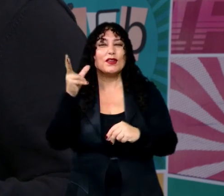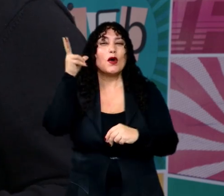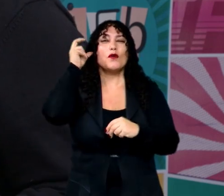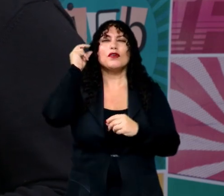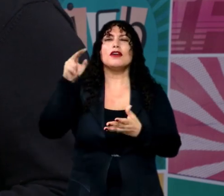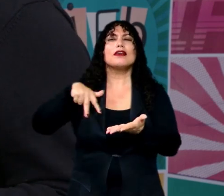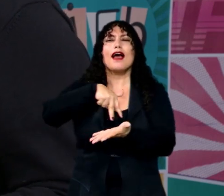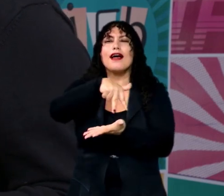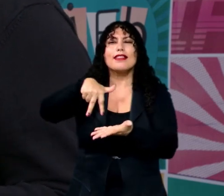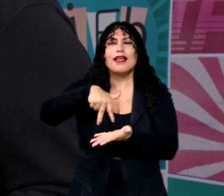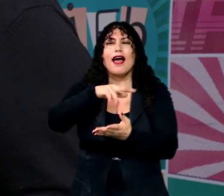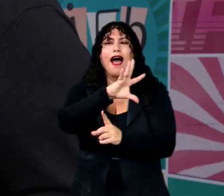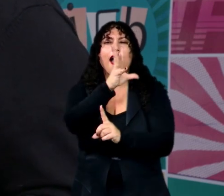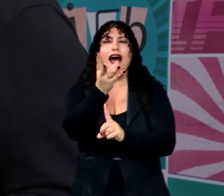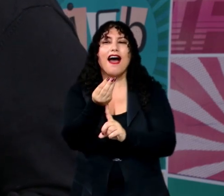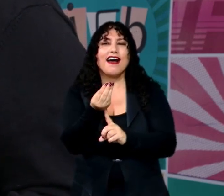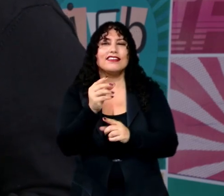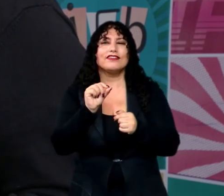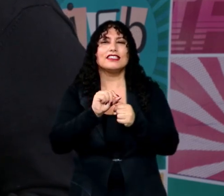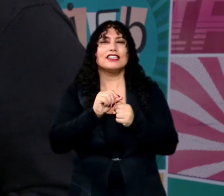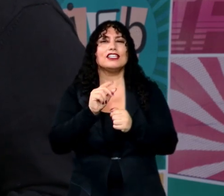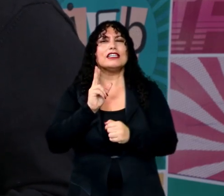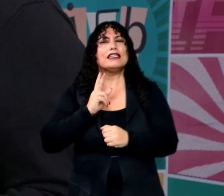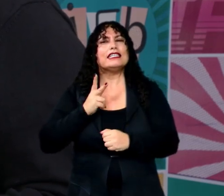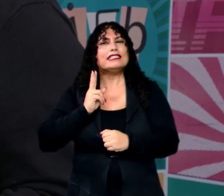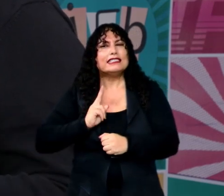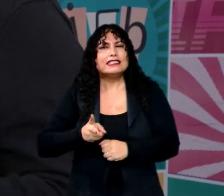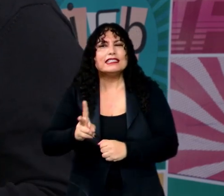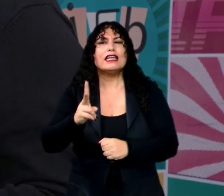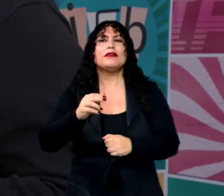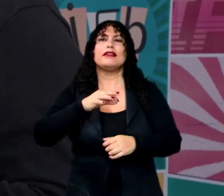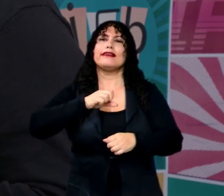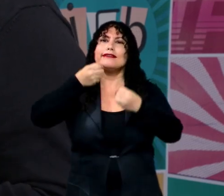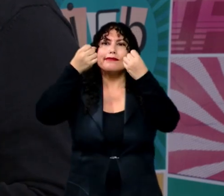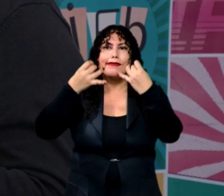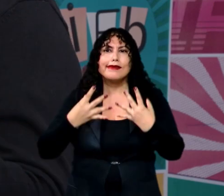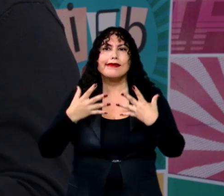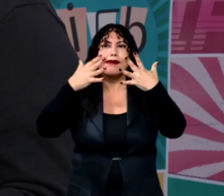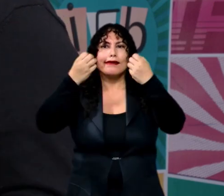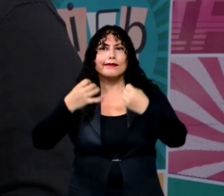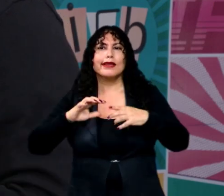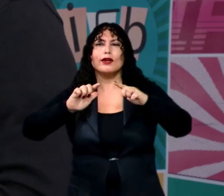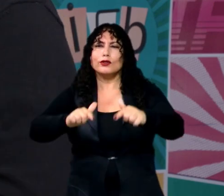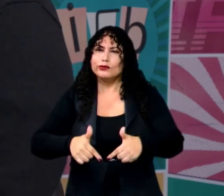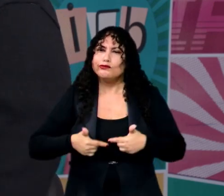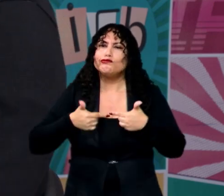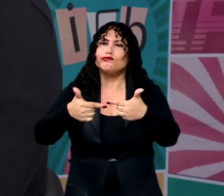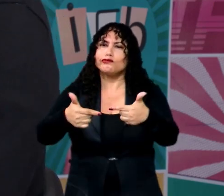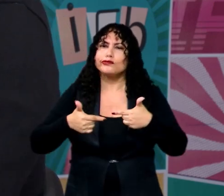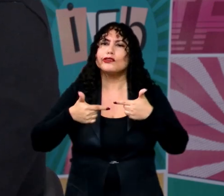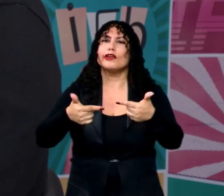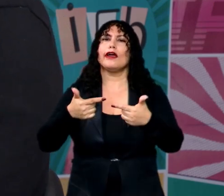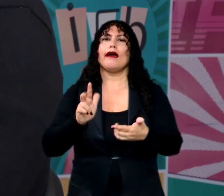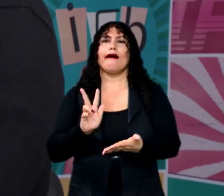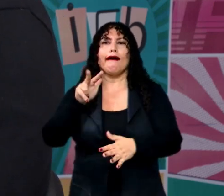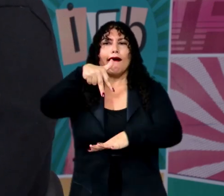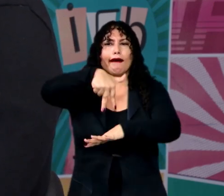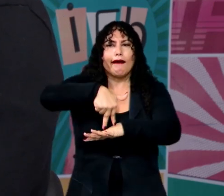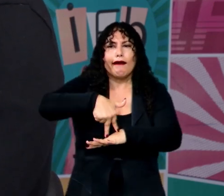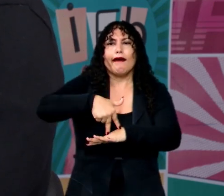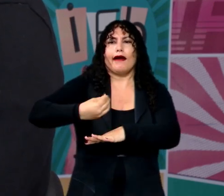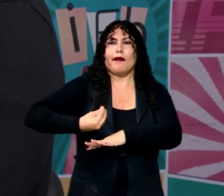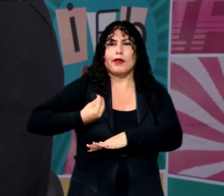dança está fazendo, o que a arte está fazendo. A gente direto tem que justificar e defender de novo a nossa presença e a presença de uma